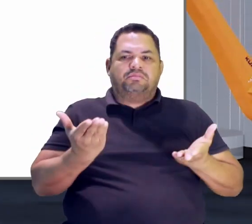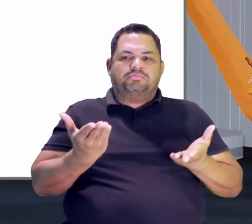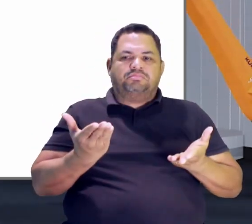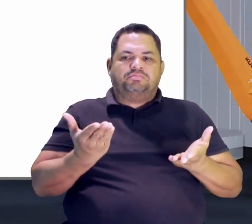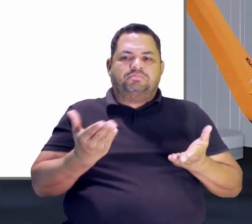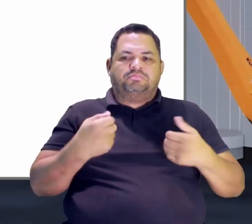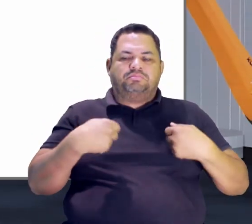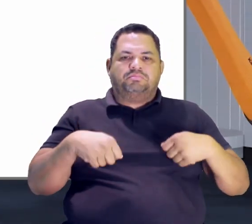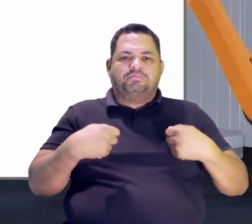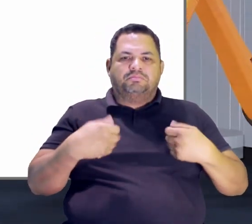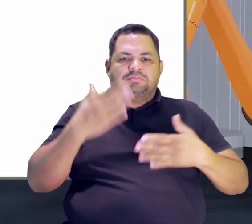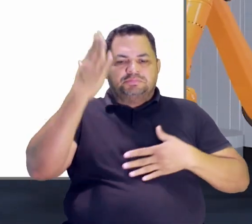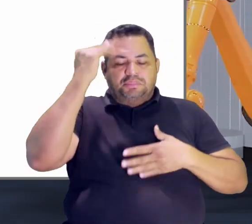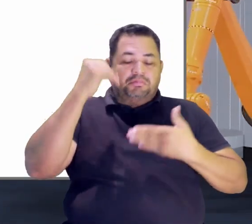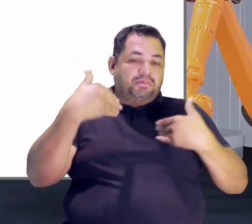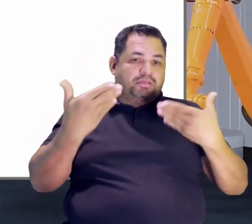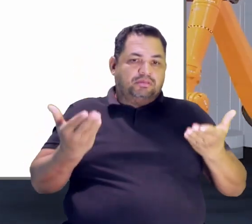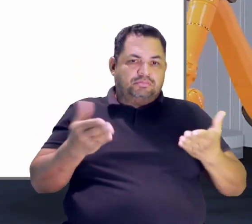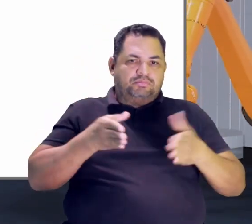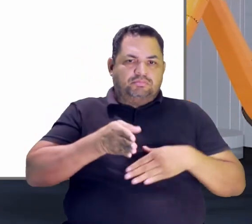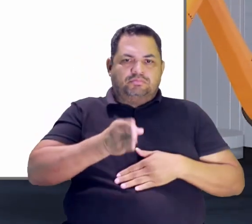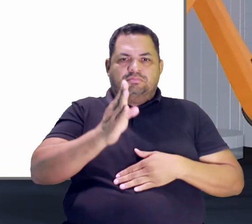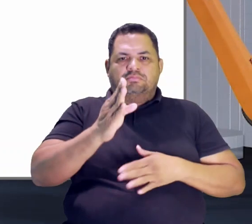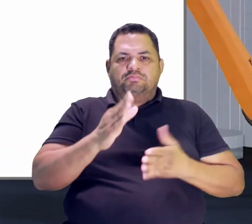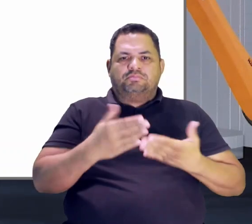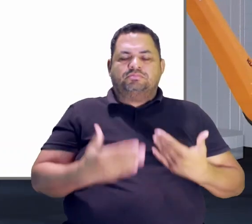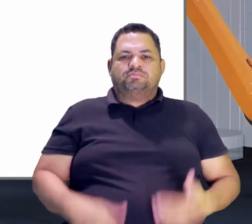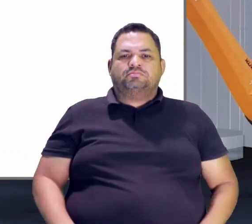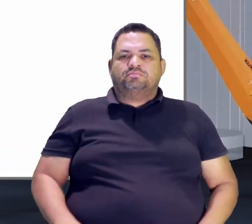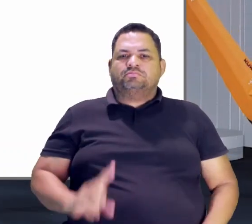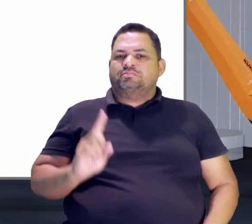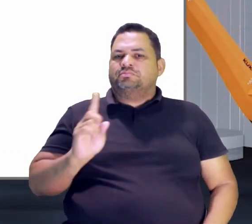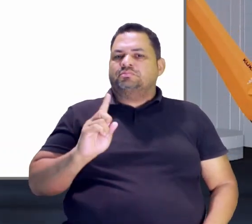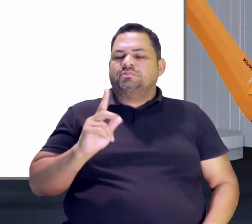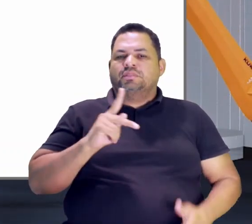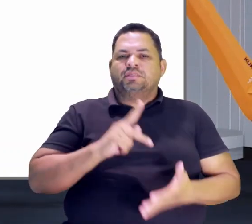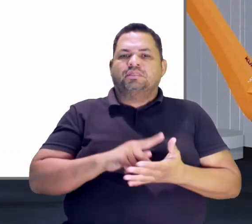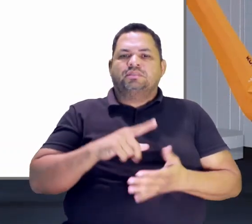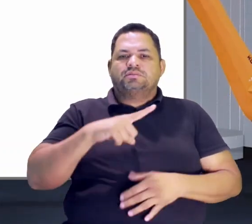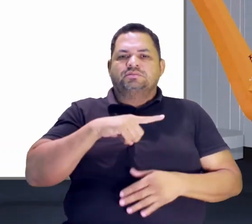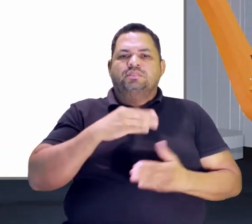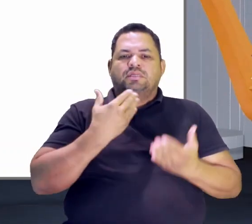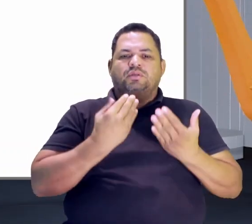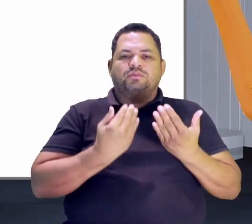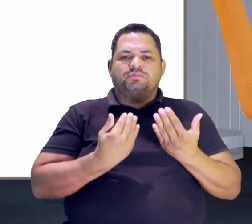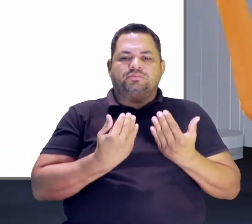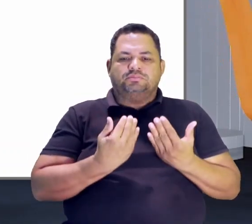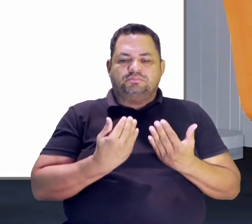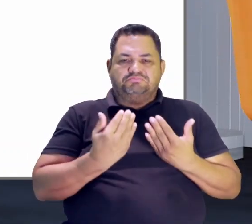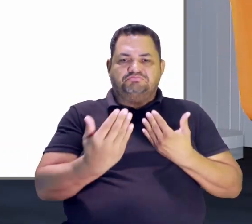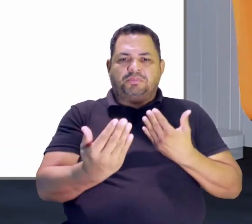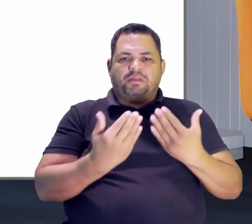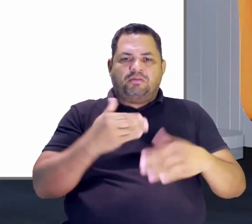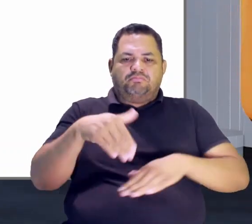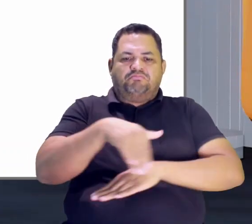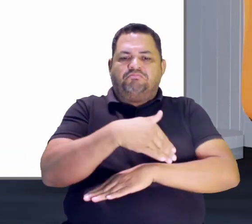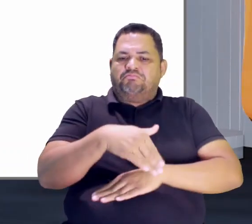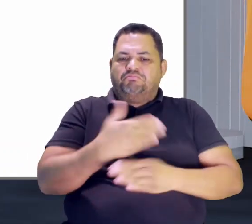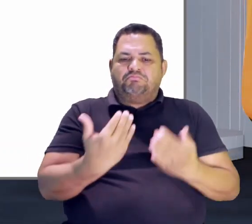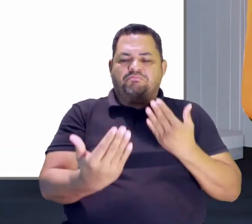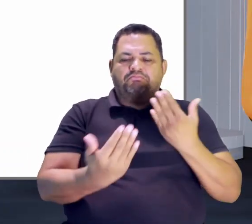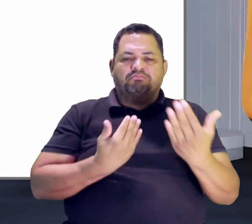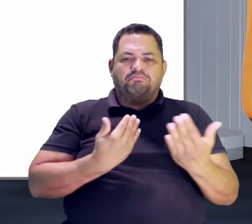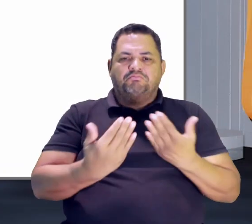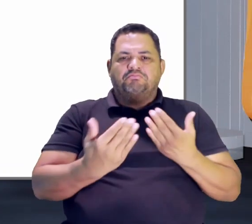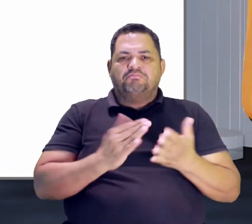então eu preciso apontar a mão nessa direção. Então, na verdade, não é a direção, só tem uma estrada e um carro, por exemplo, está andando na estrada. A